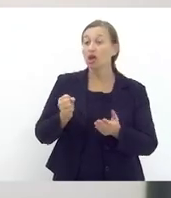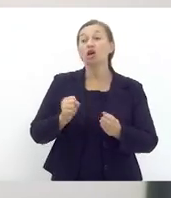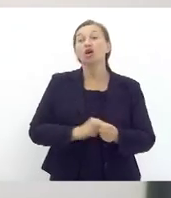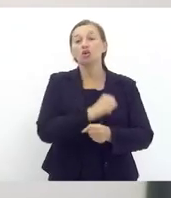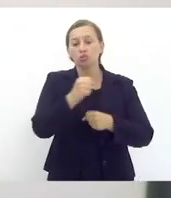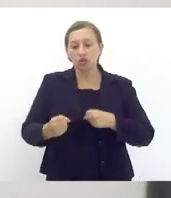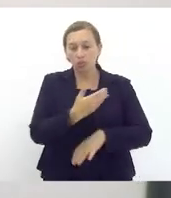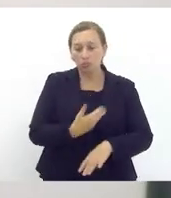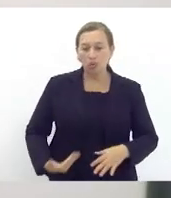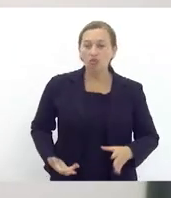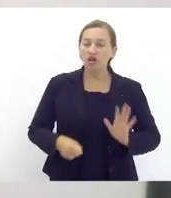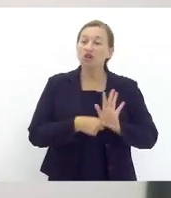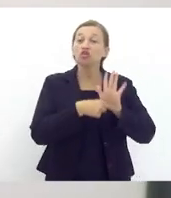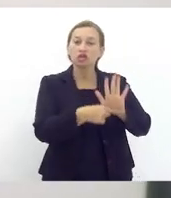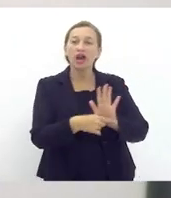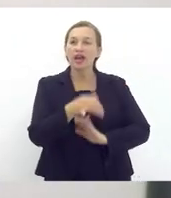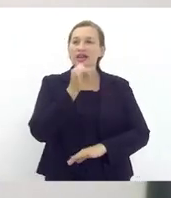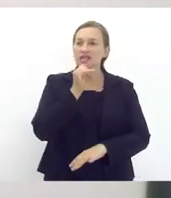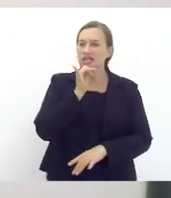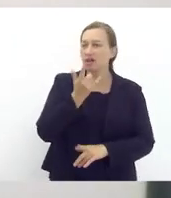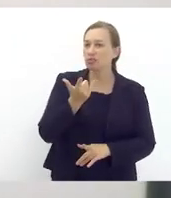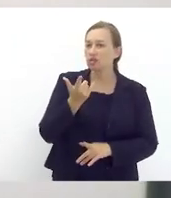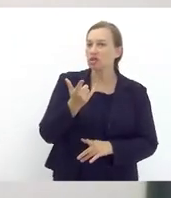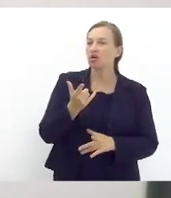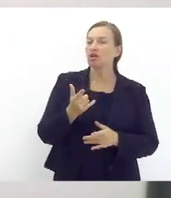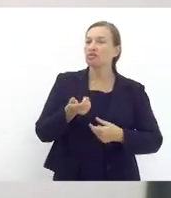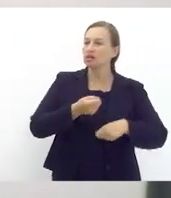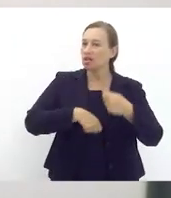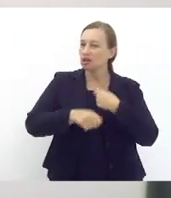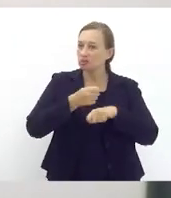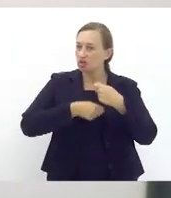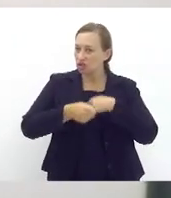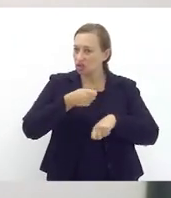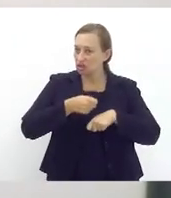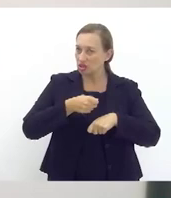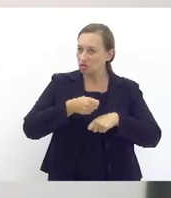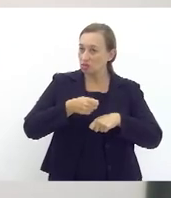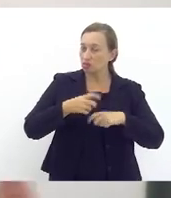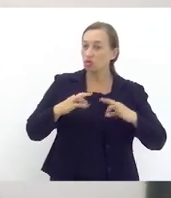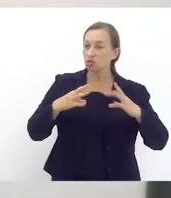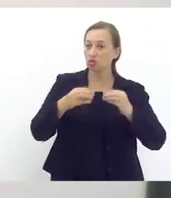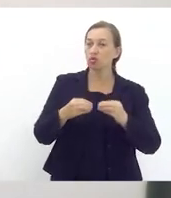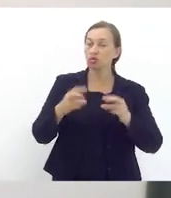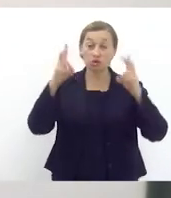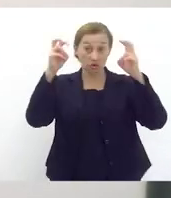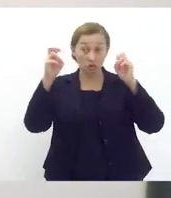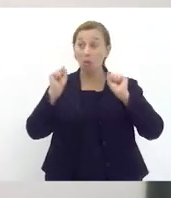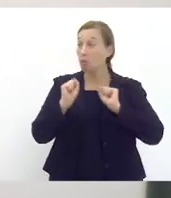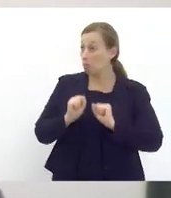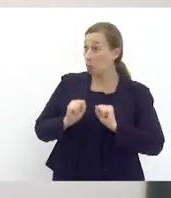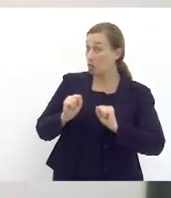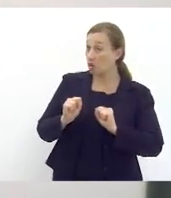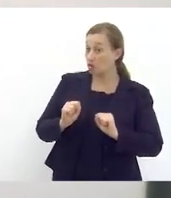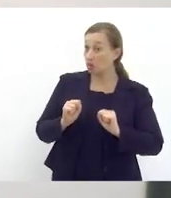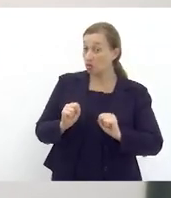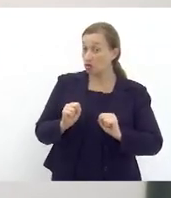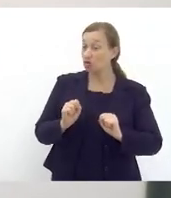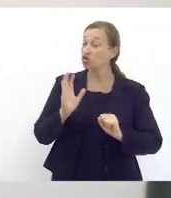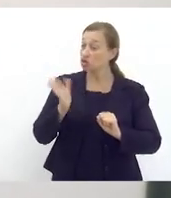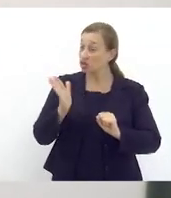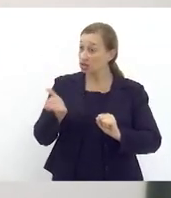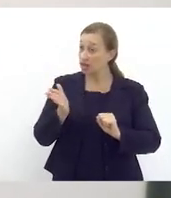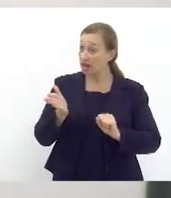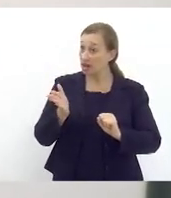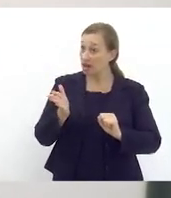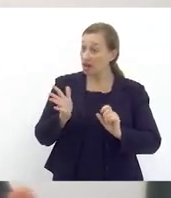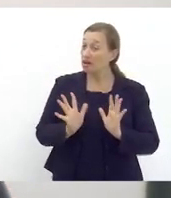vai ajudar porque por exemplo na hora de fazer processo administrativo desses casos às vezes pode até fazer sentido já tá retido na fonte